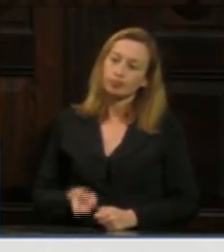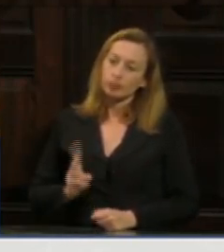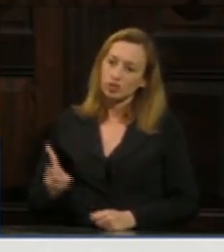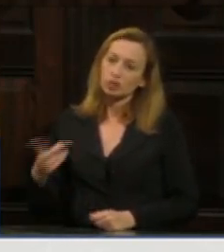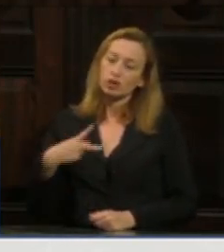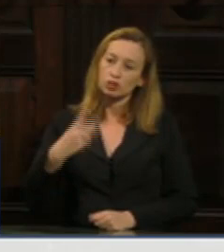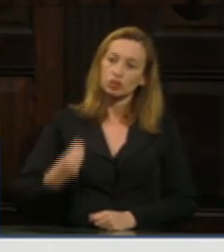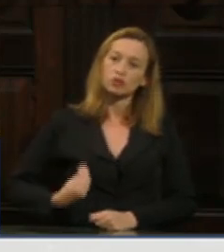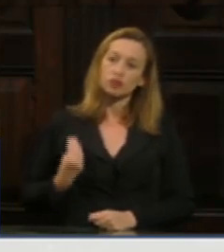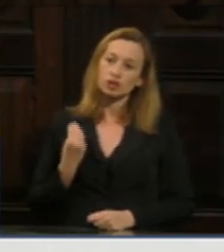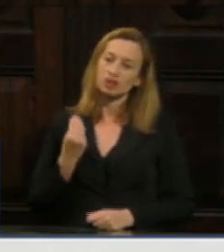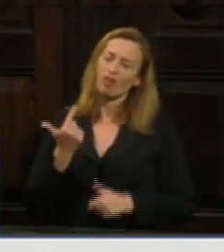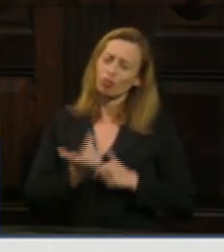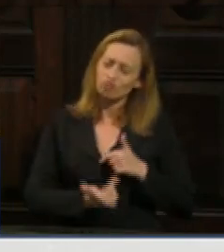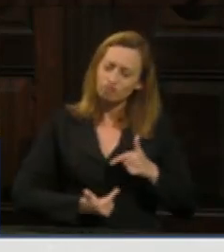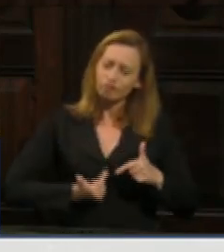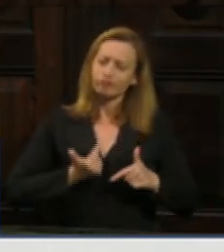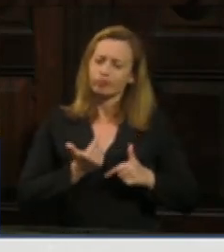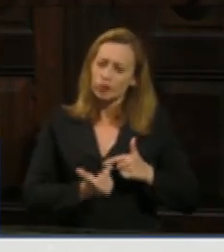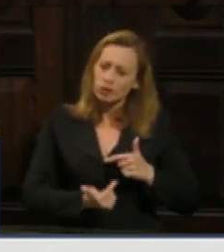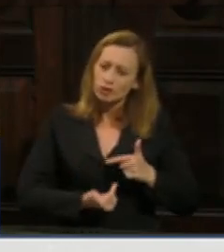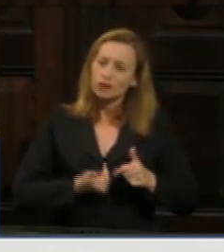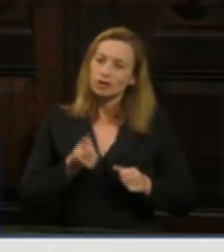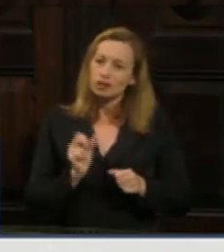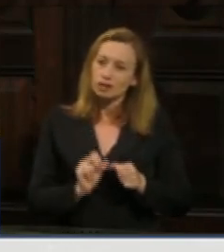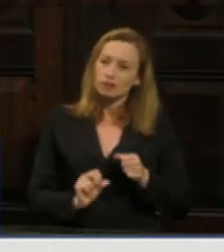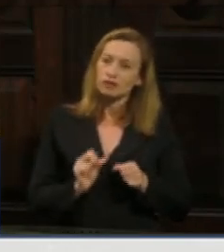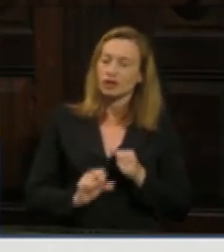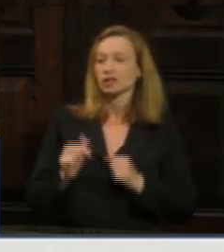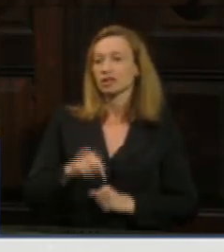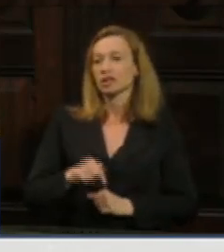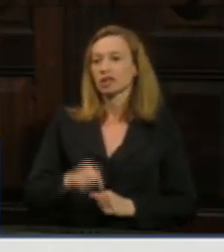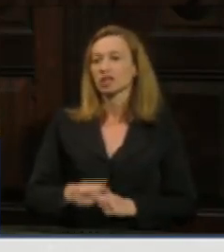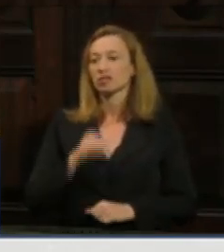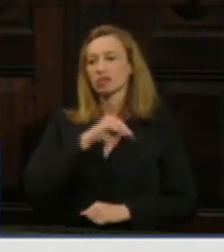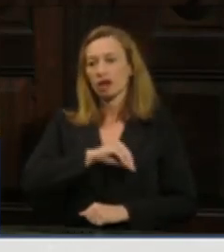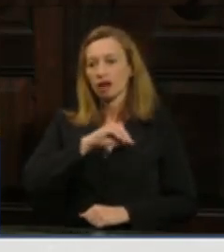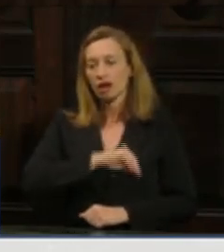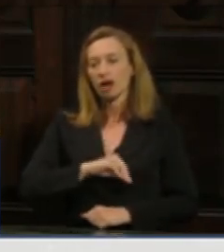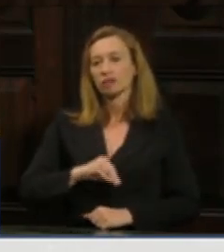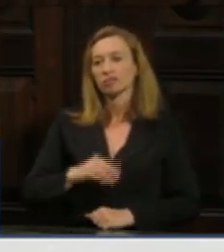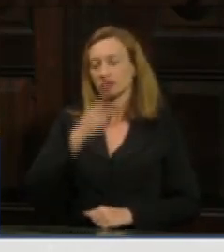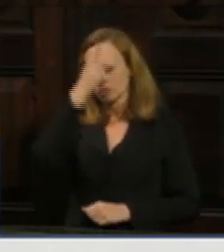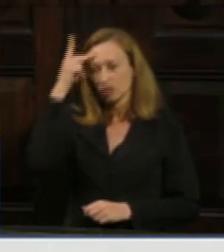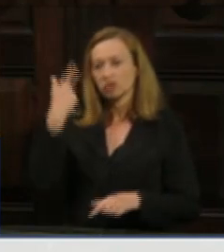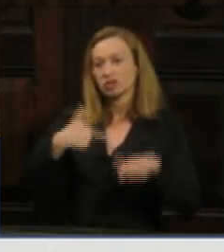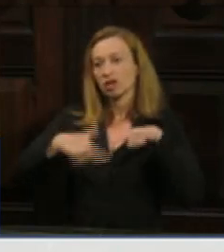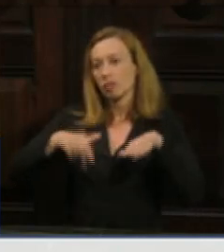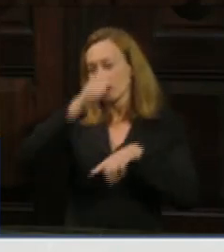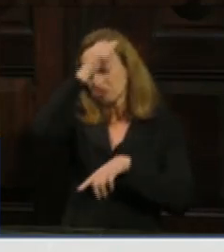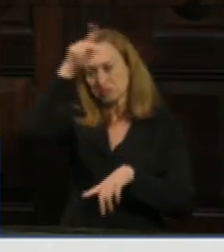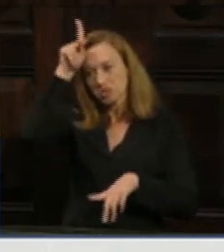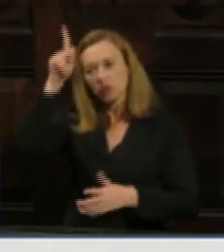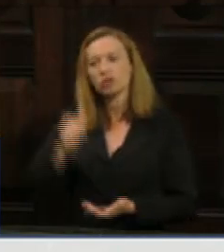deixaram de colocar acima de qualquer coisa os interesses da população do Estado do Rio de